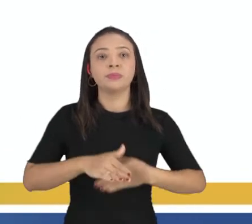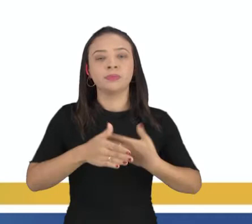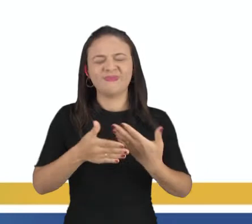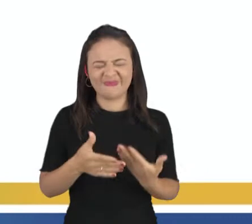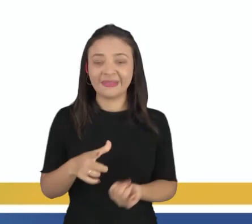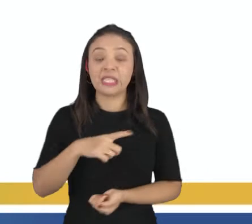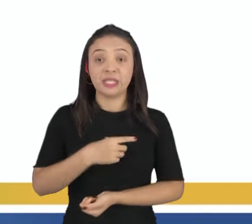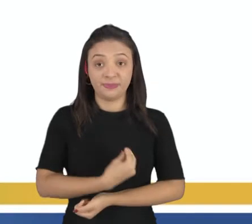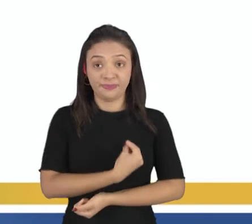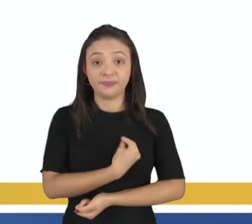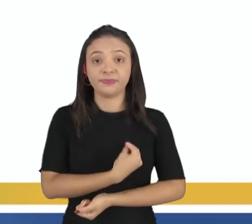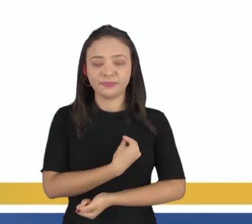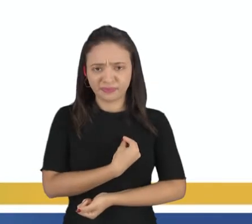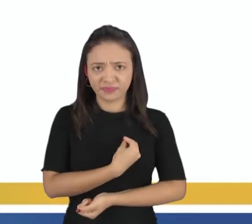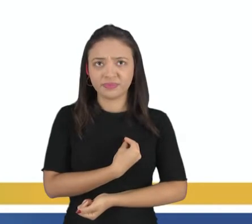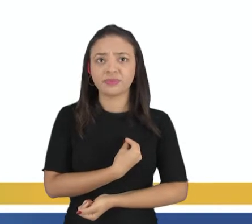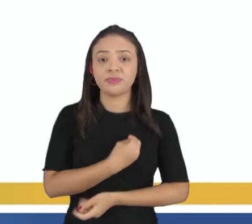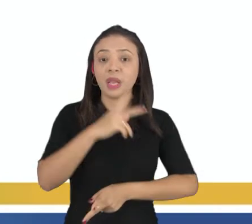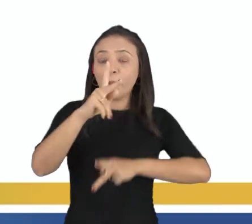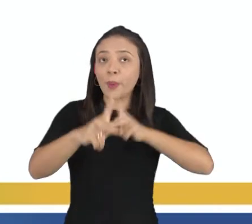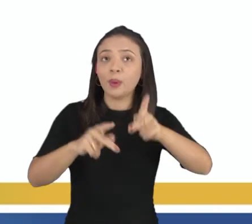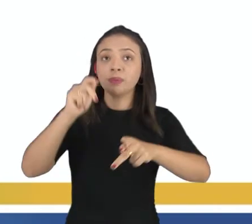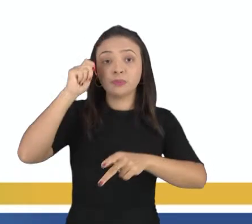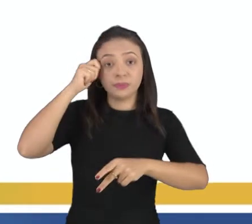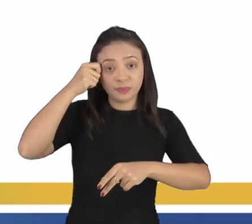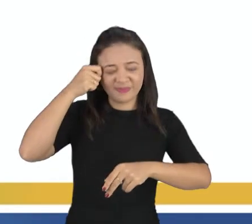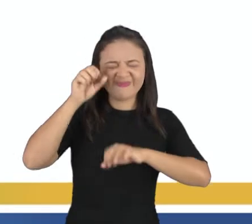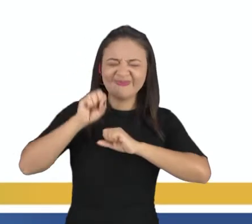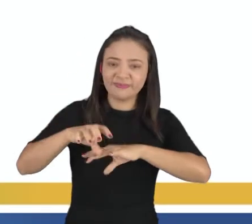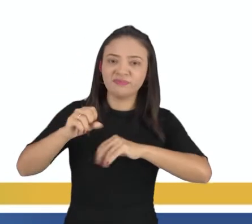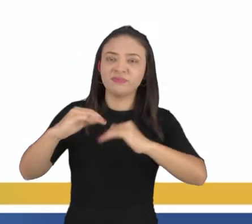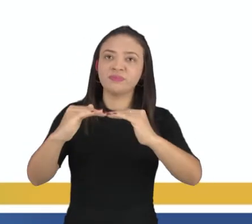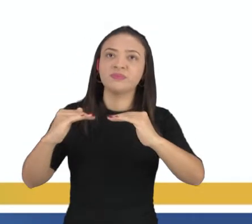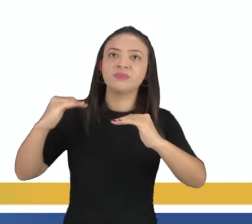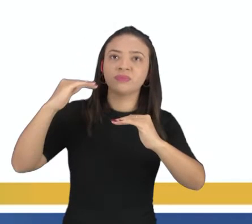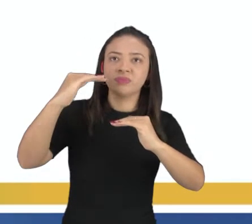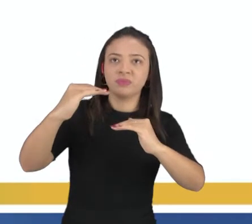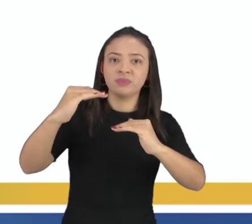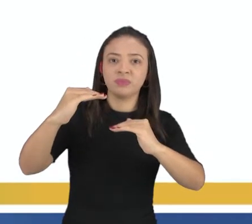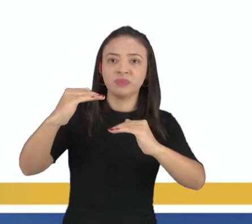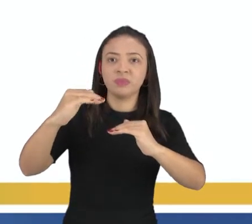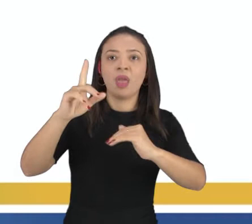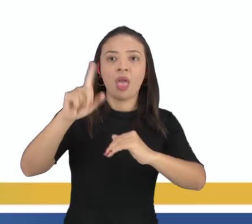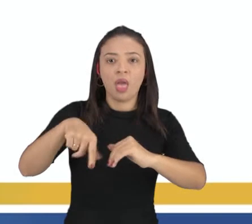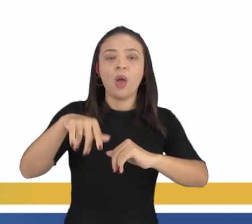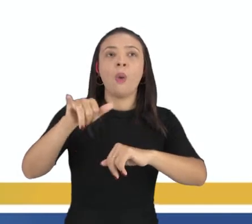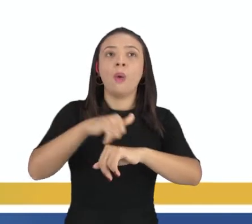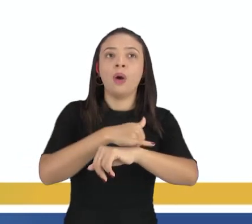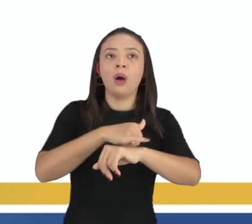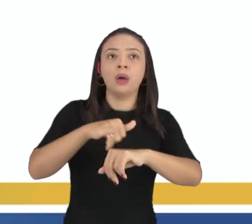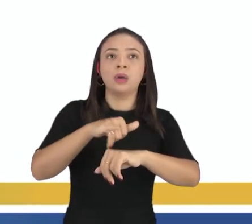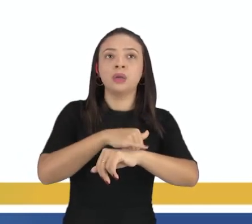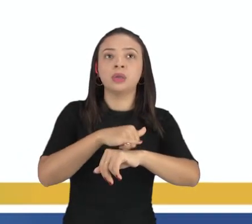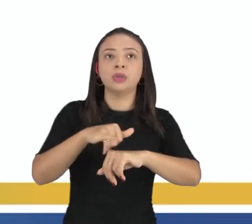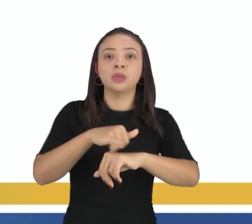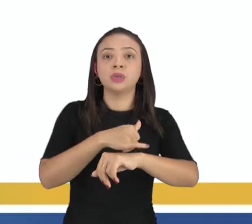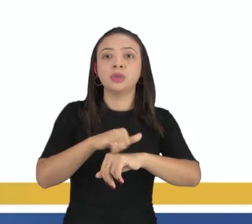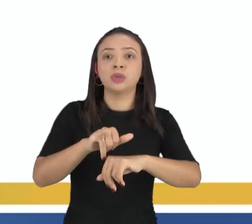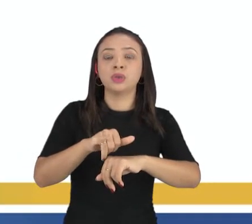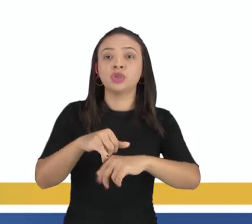A presença do nosso povo negro no ensino superior é uma das maiores ferramentas de resgate